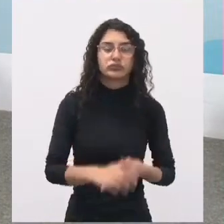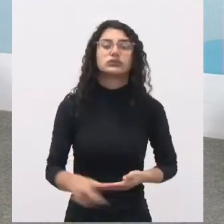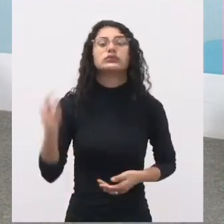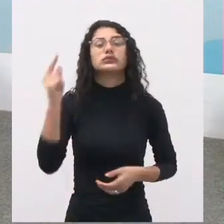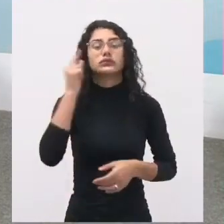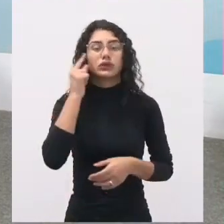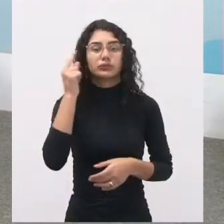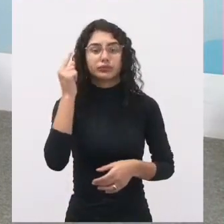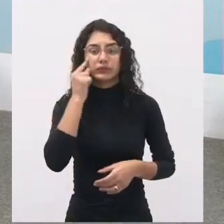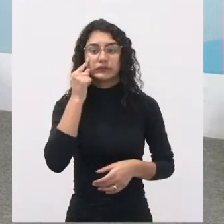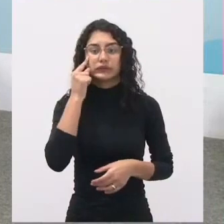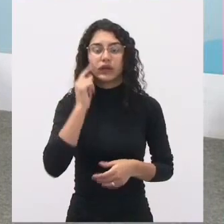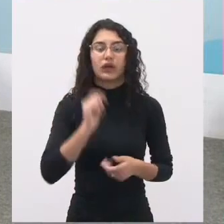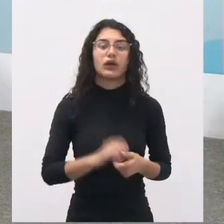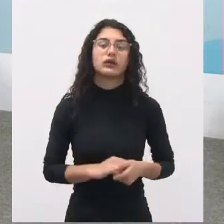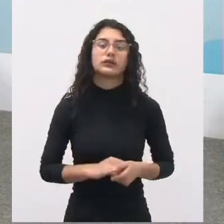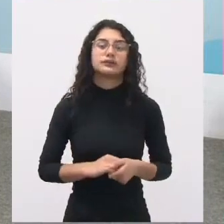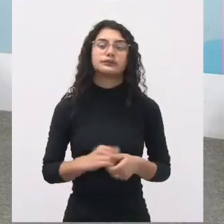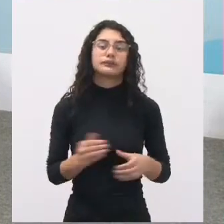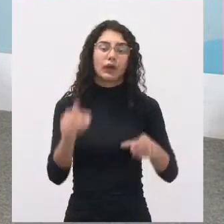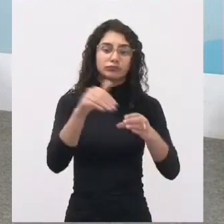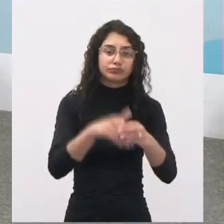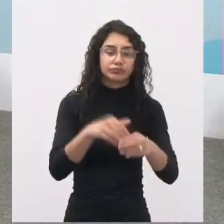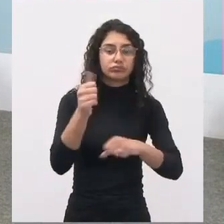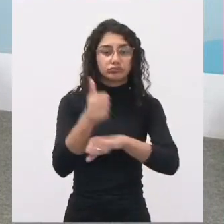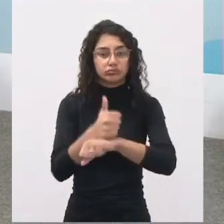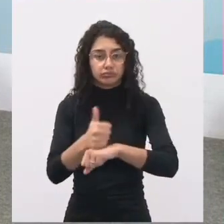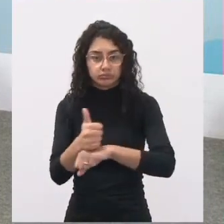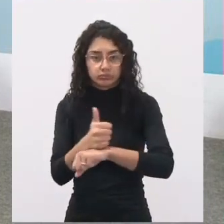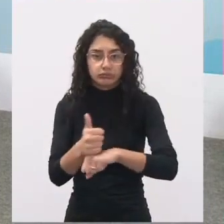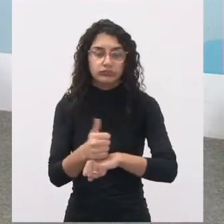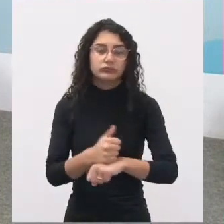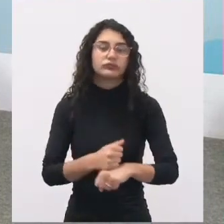o docente dentro da sua profissão,